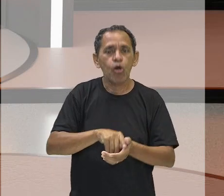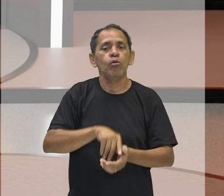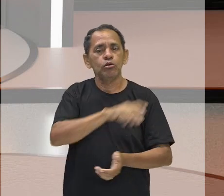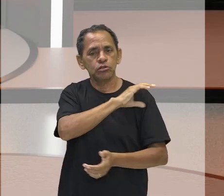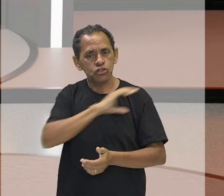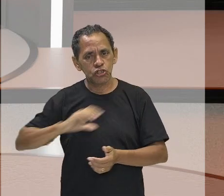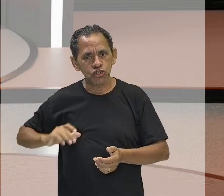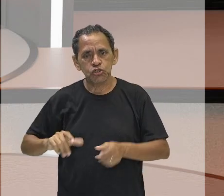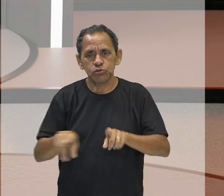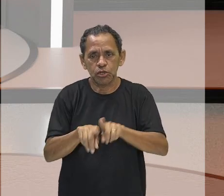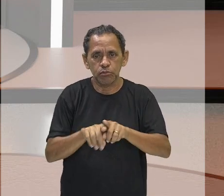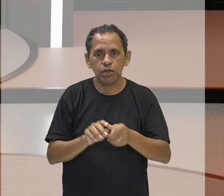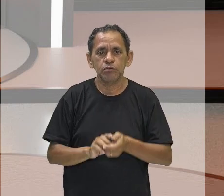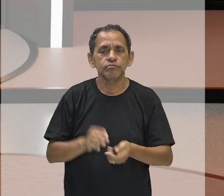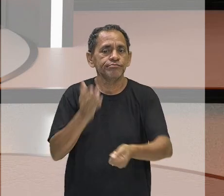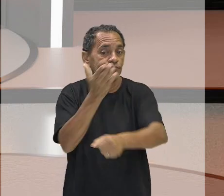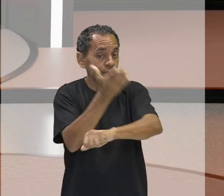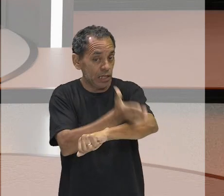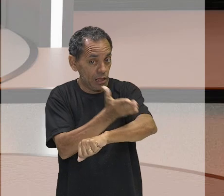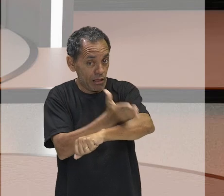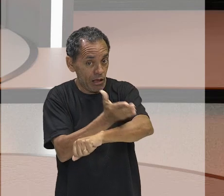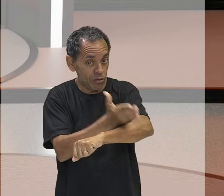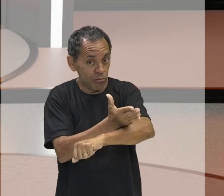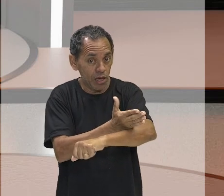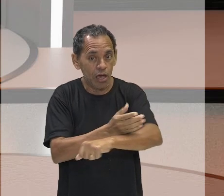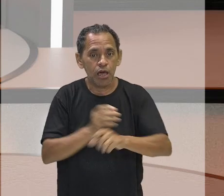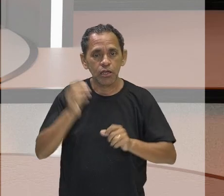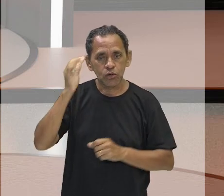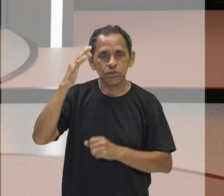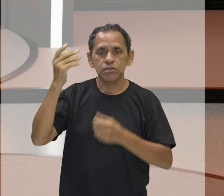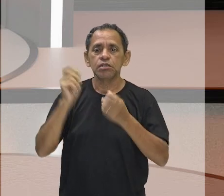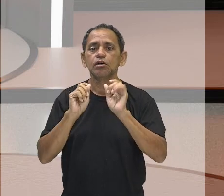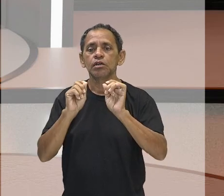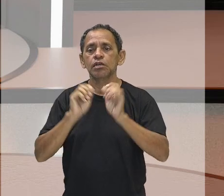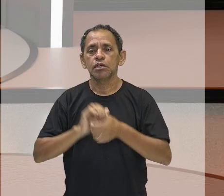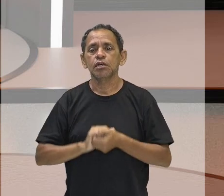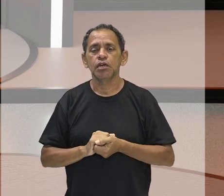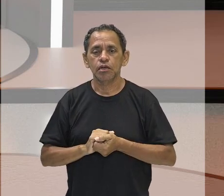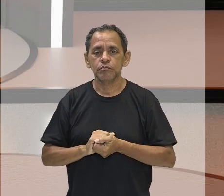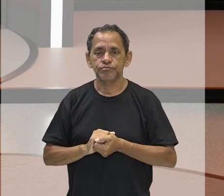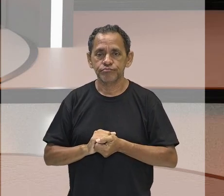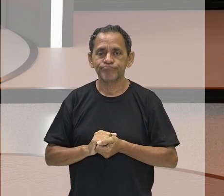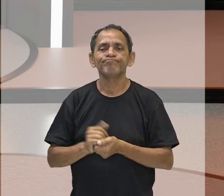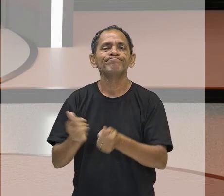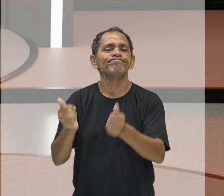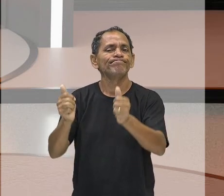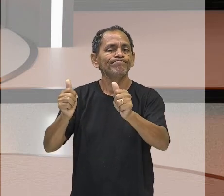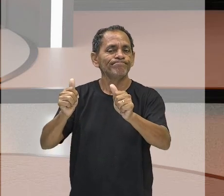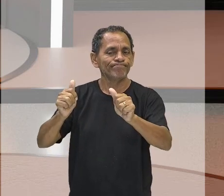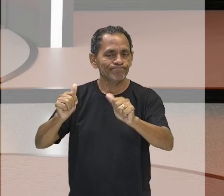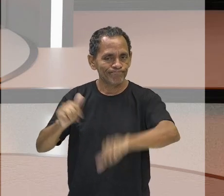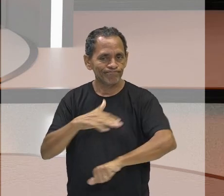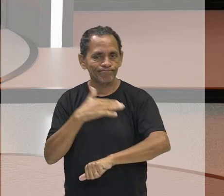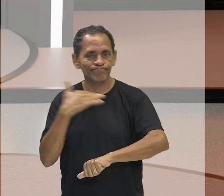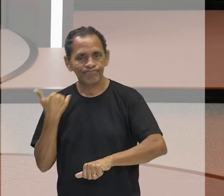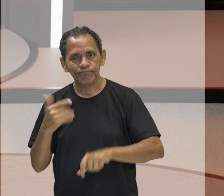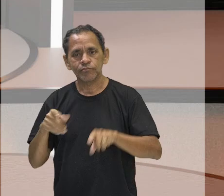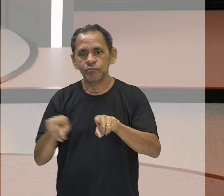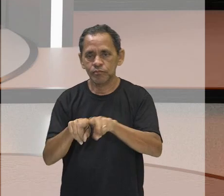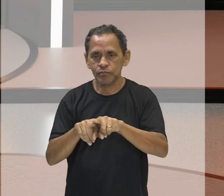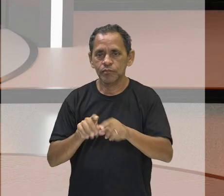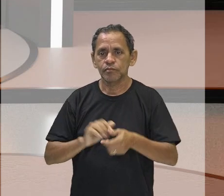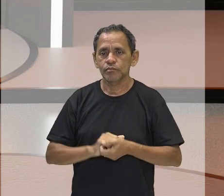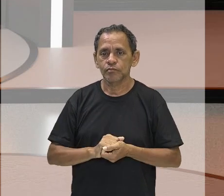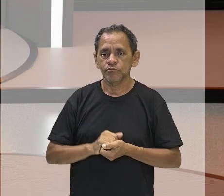Média, era muito pior do que a própria morte, tá, gente? À medida em que você era excomungado, por assim dizer,